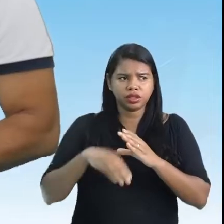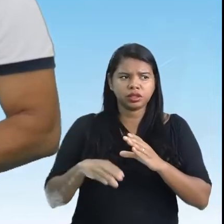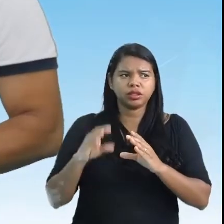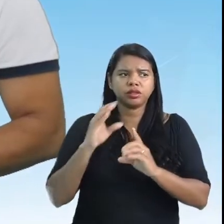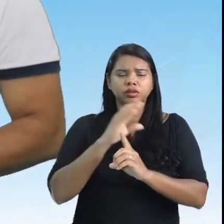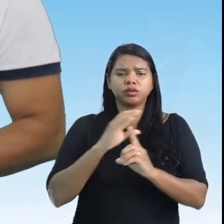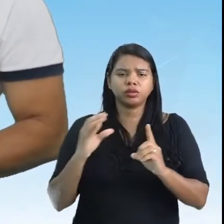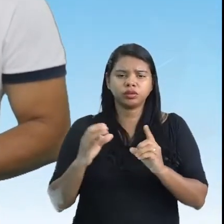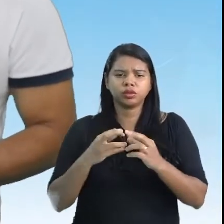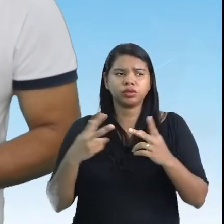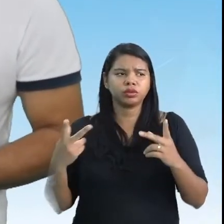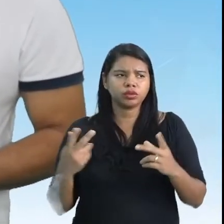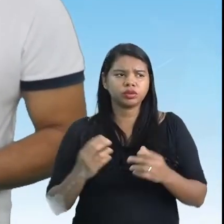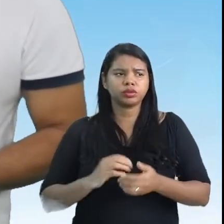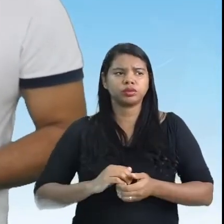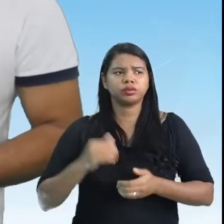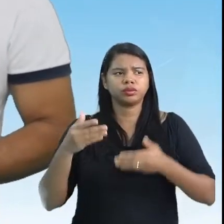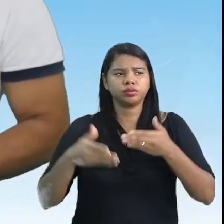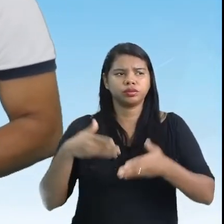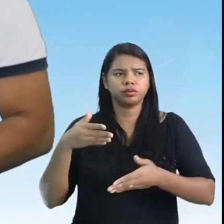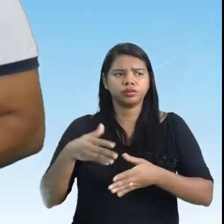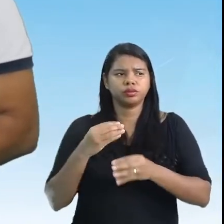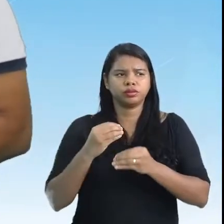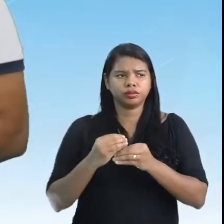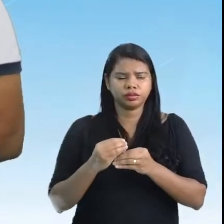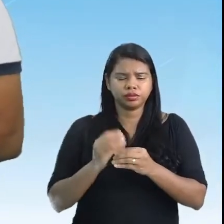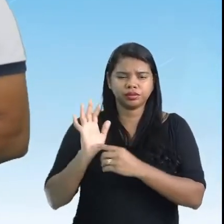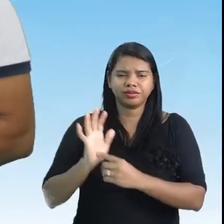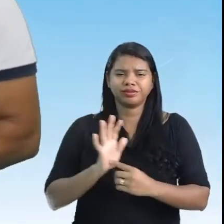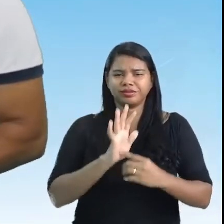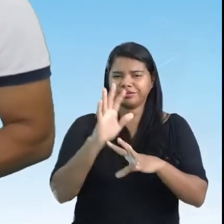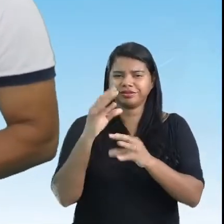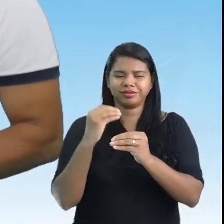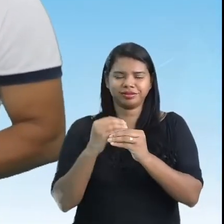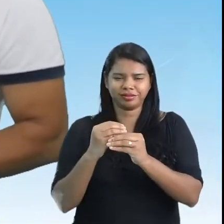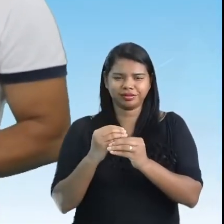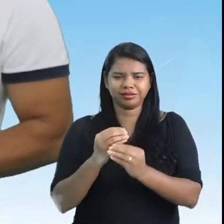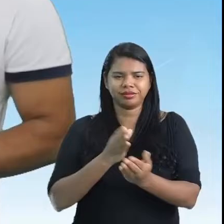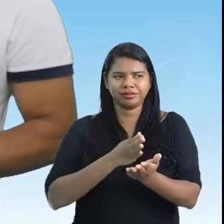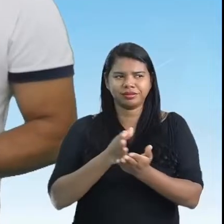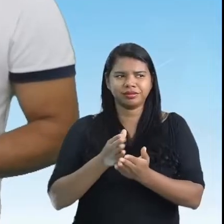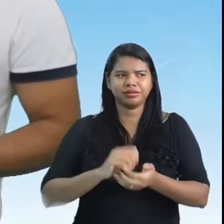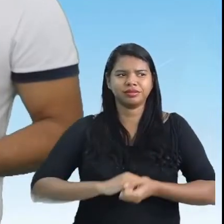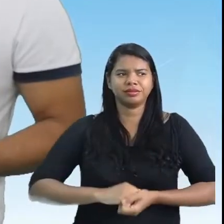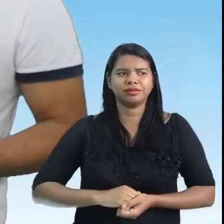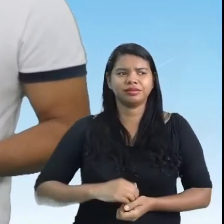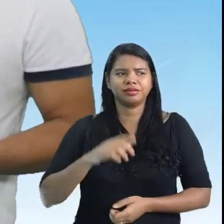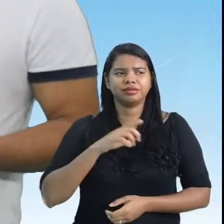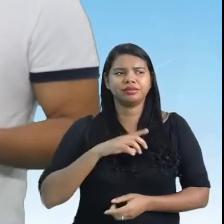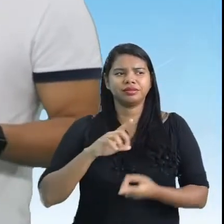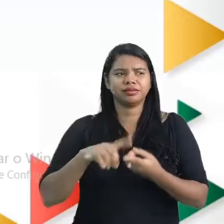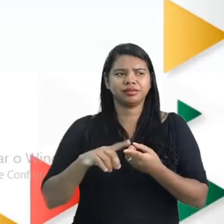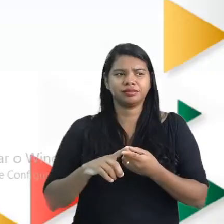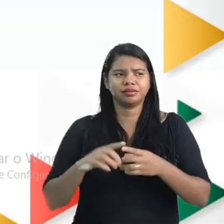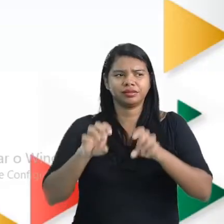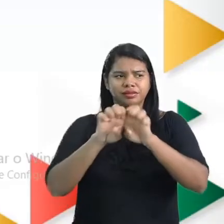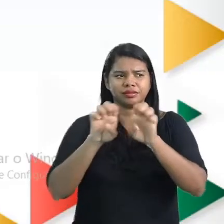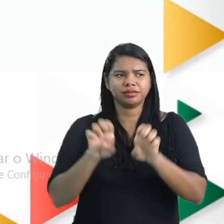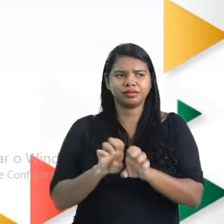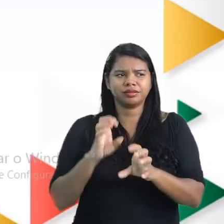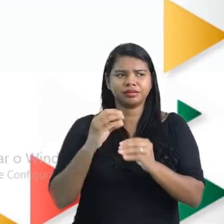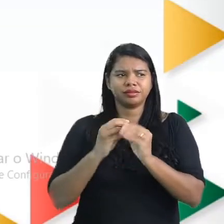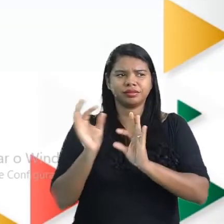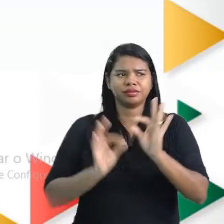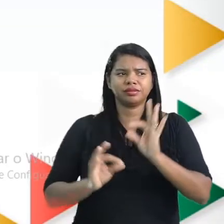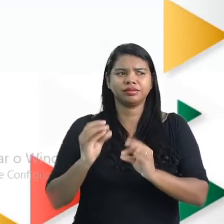uma direção, não é? Exatamente. Há uma direção. Não é assim tão livre, há uma direção. E temos uma... Tem uma estrutura, não é?